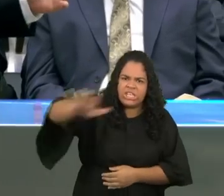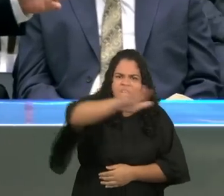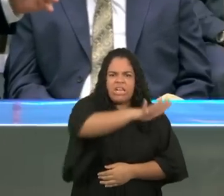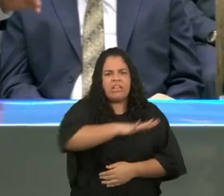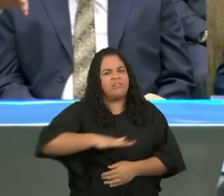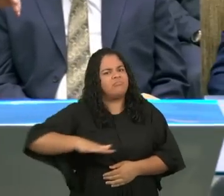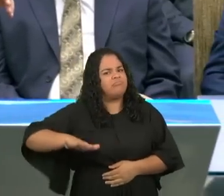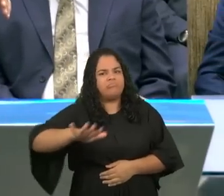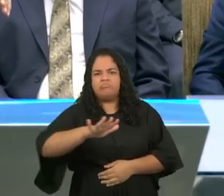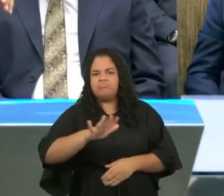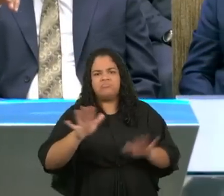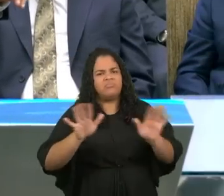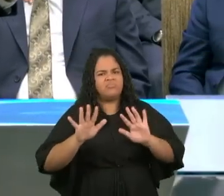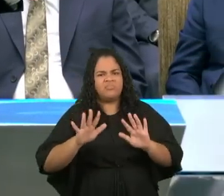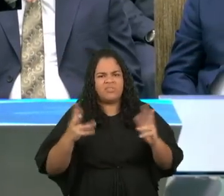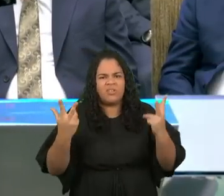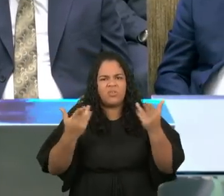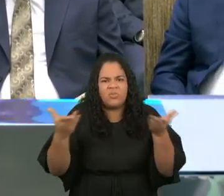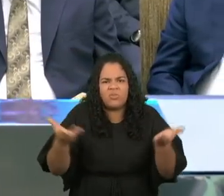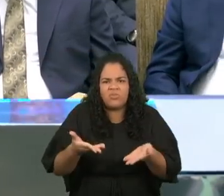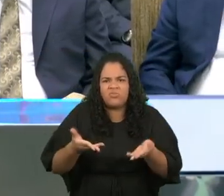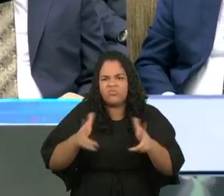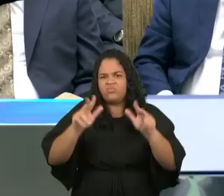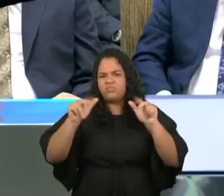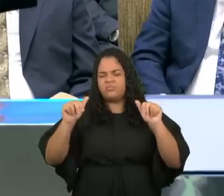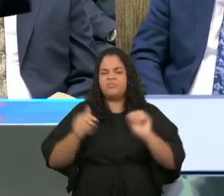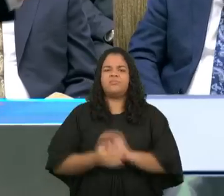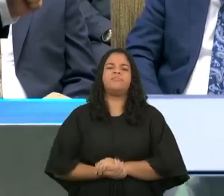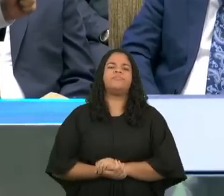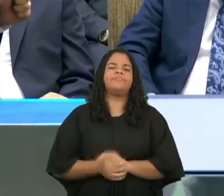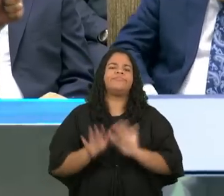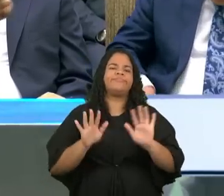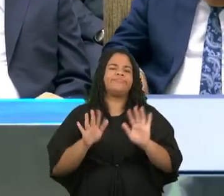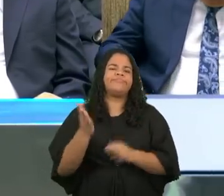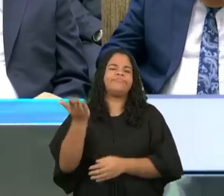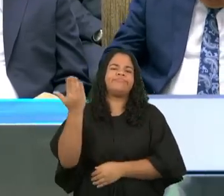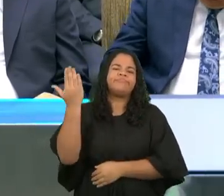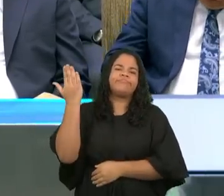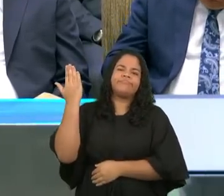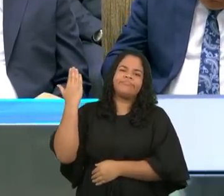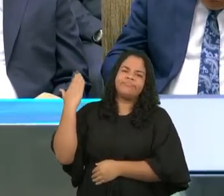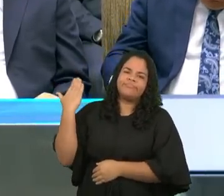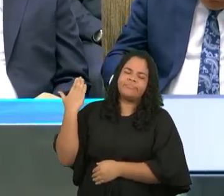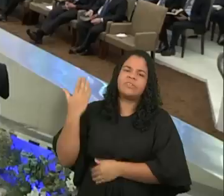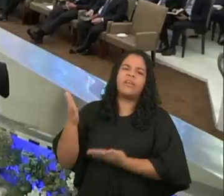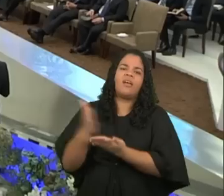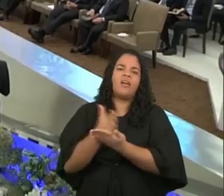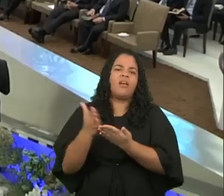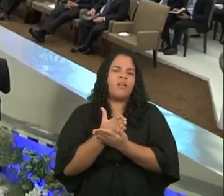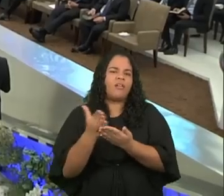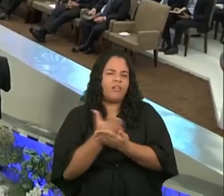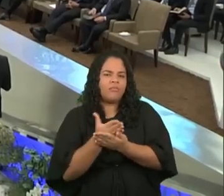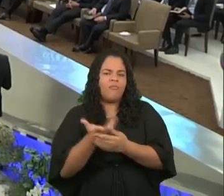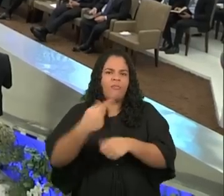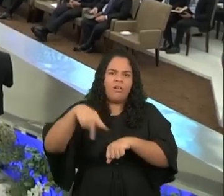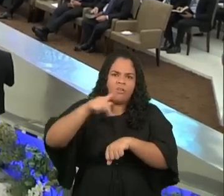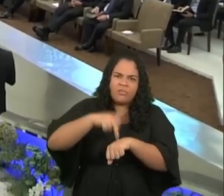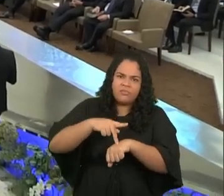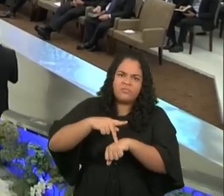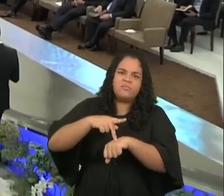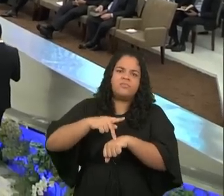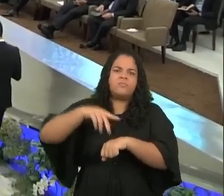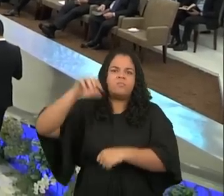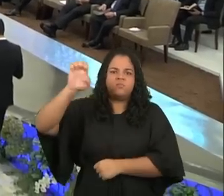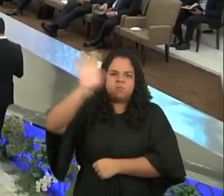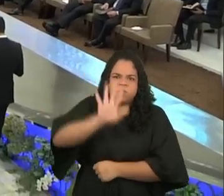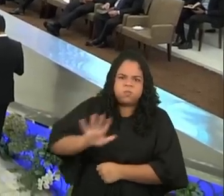foi a cortina de ferro na União Soviética e no leste europeu, em que pessoas eram